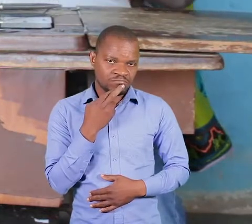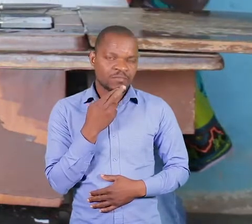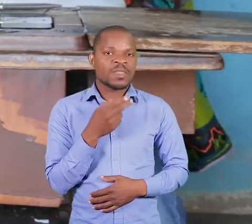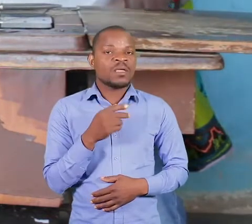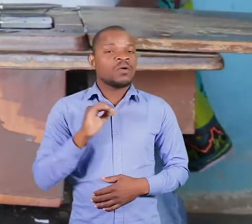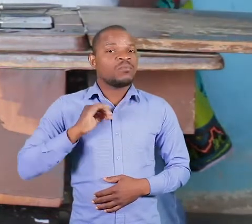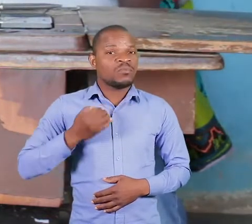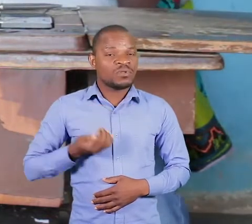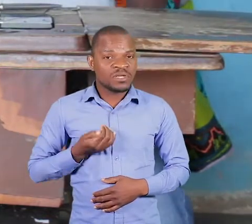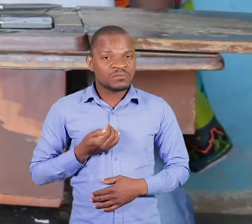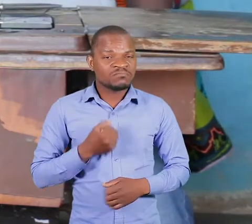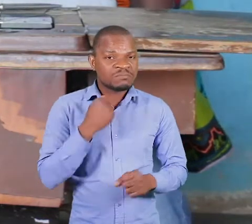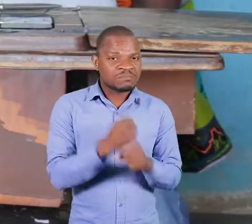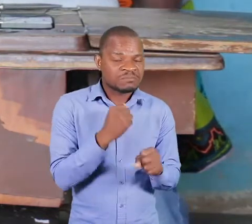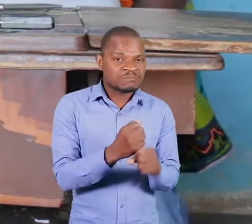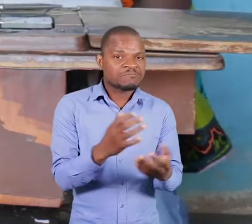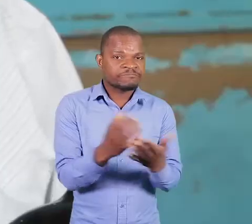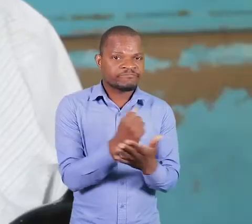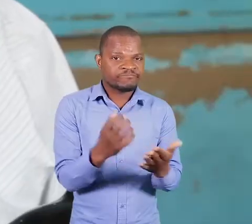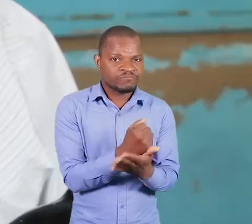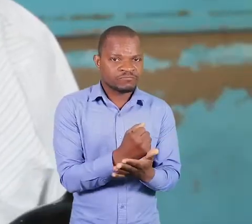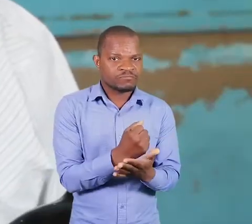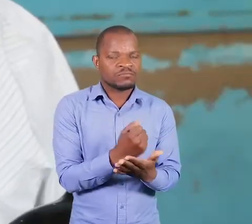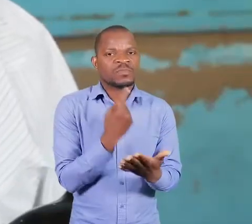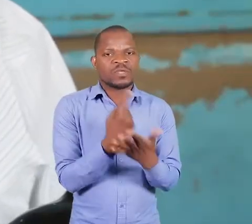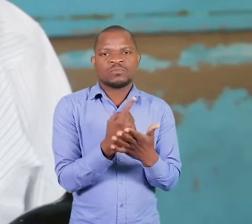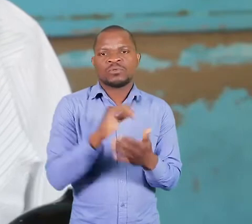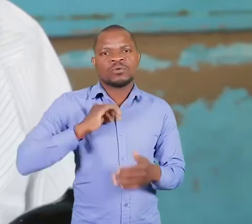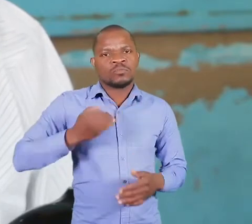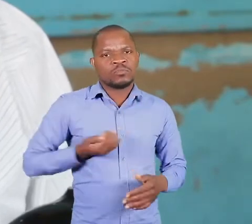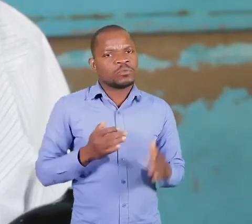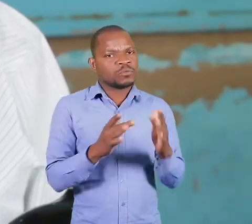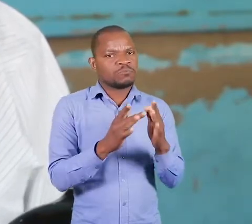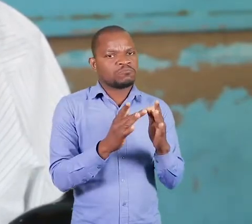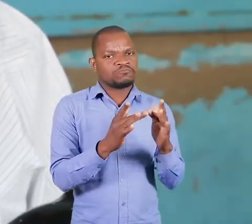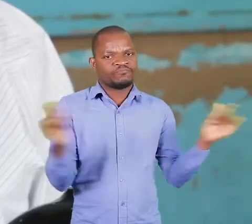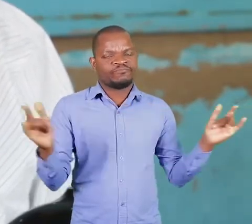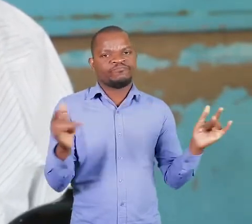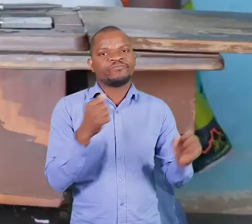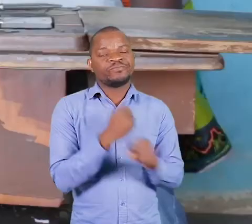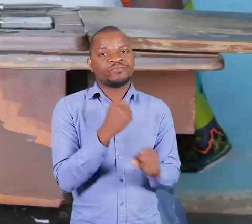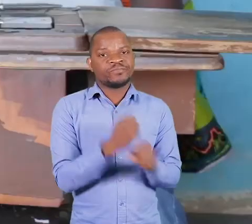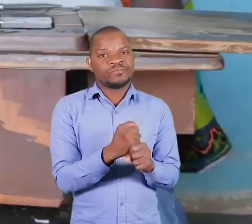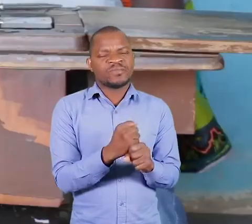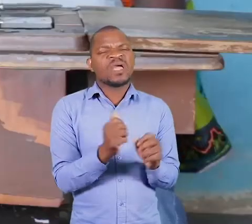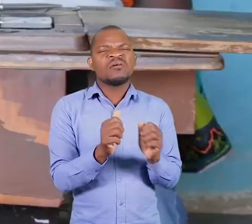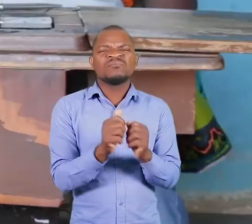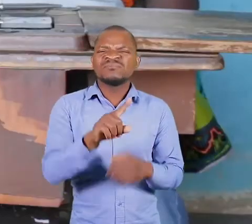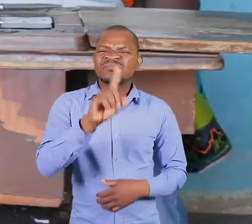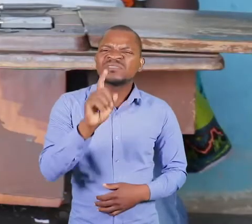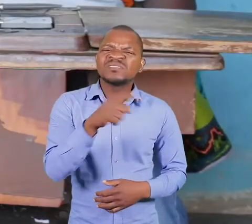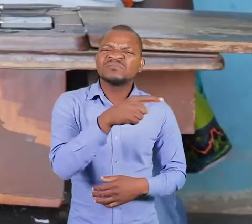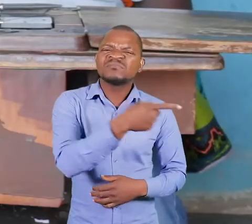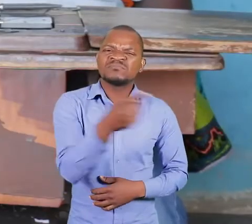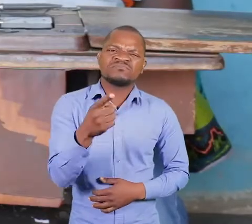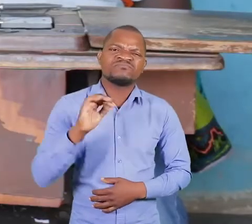Yeah, para que ela veja os benefícios de como trabalhar, é ter liberdade de trabalhar. Uhum. E como é que podemos fazer com que